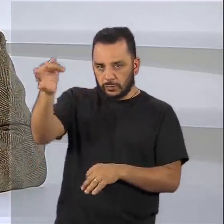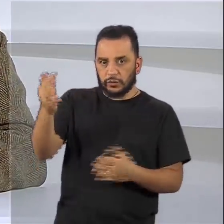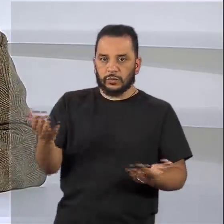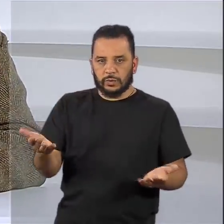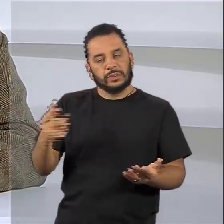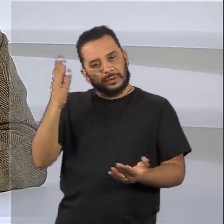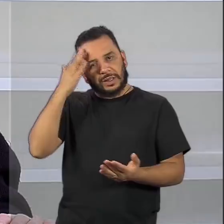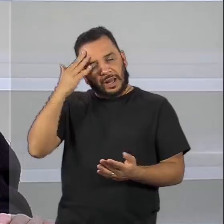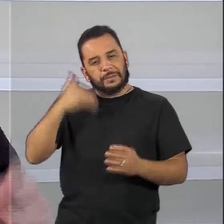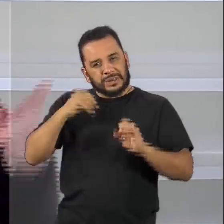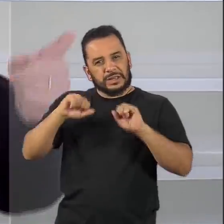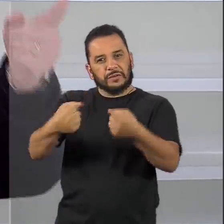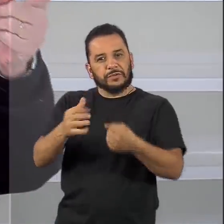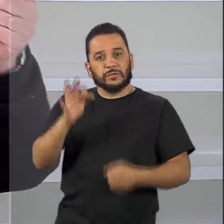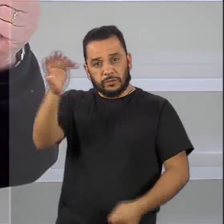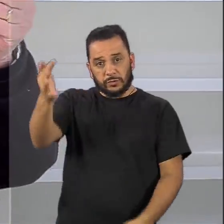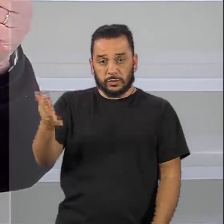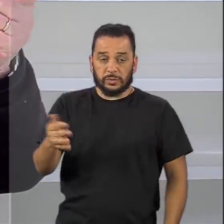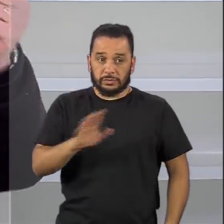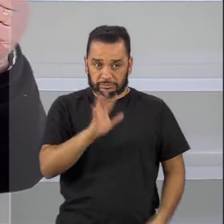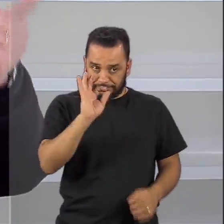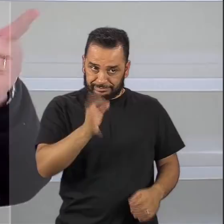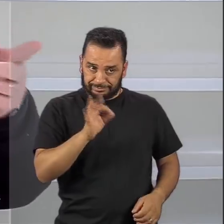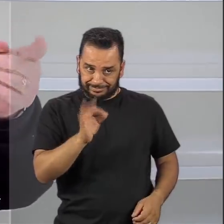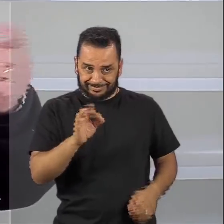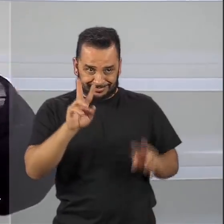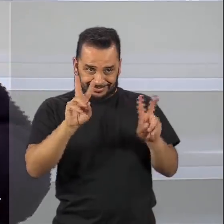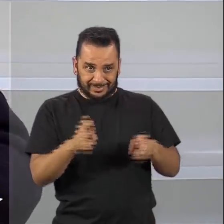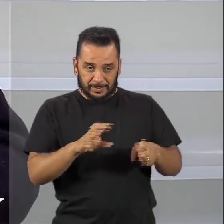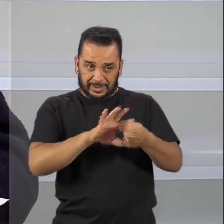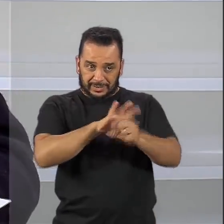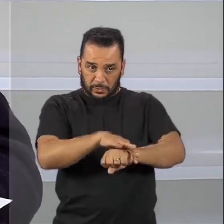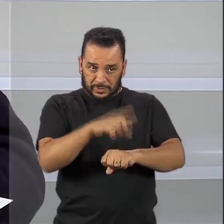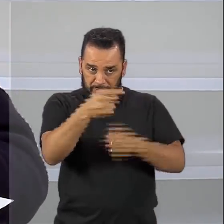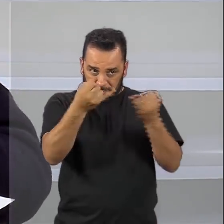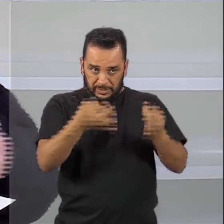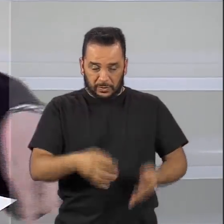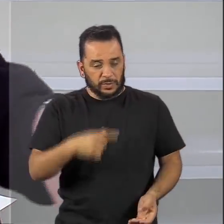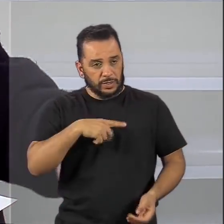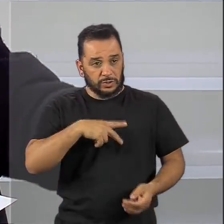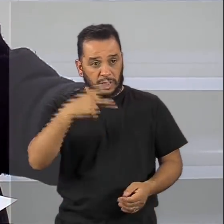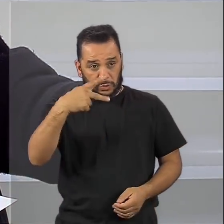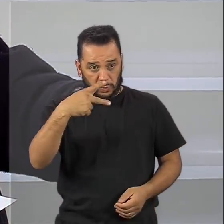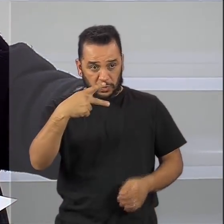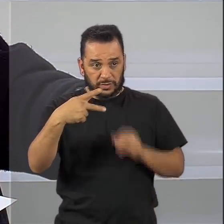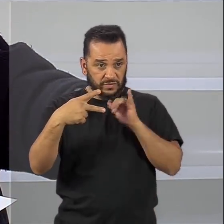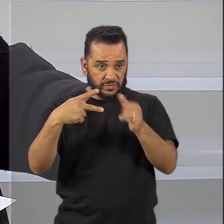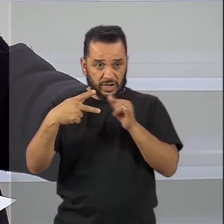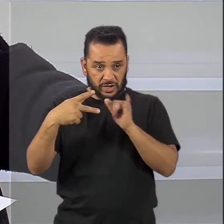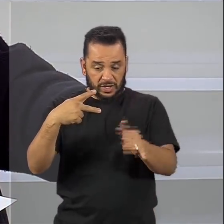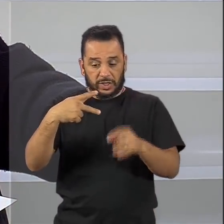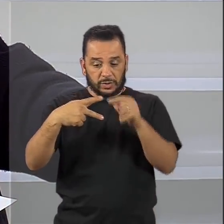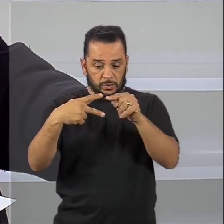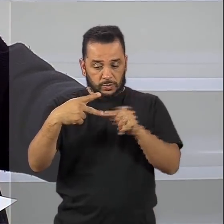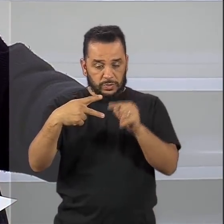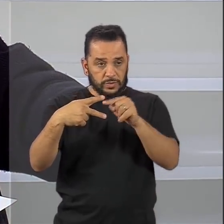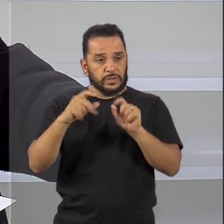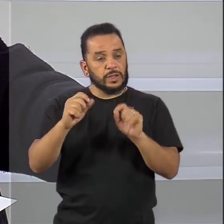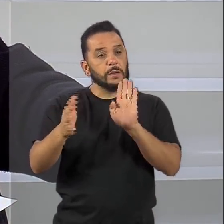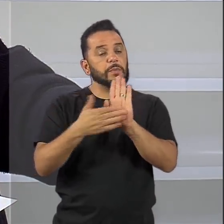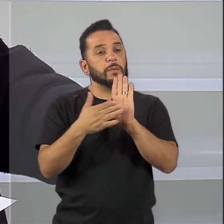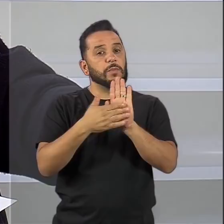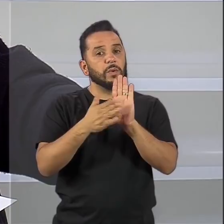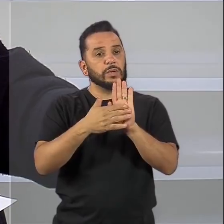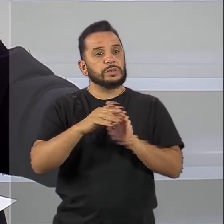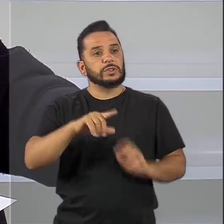do Exatamente. Né? Não, e no caso da segurança que você mencionou, eu citei já 2 vezes em colunas as propostas